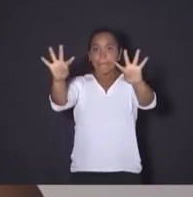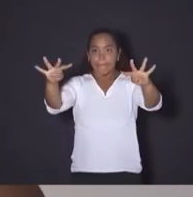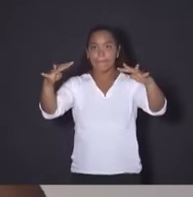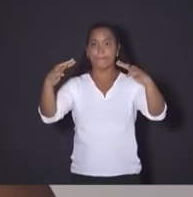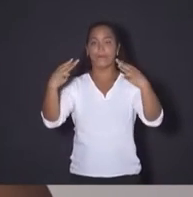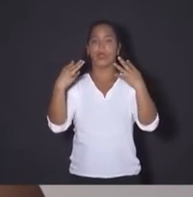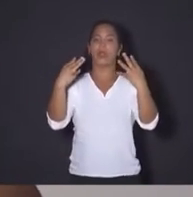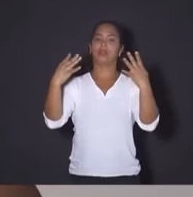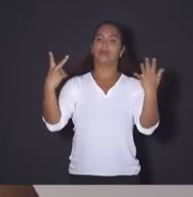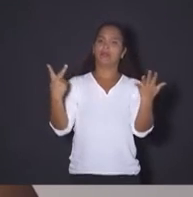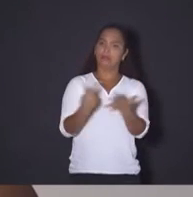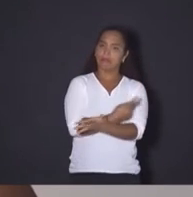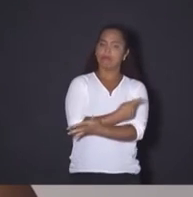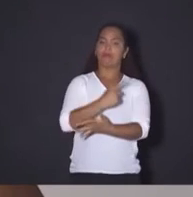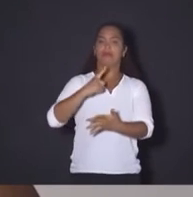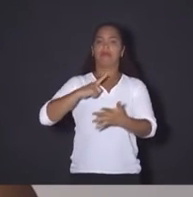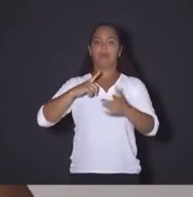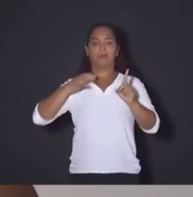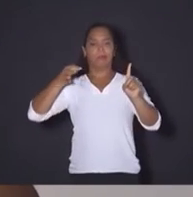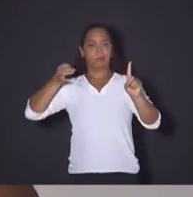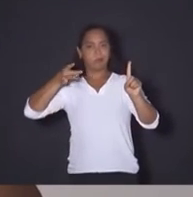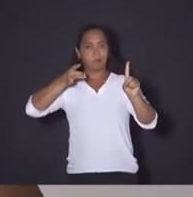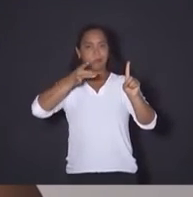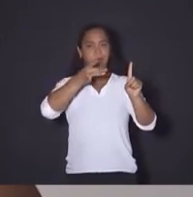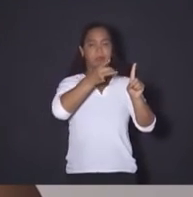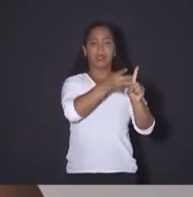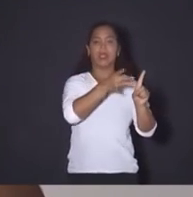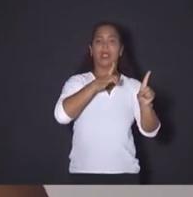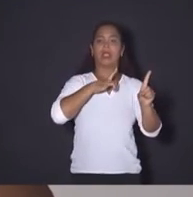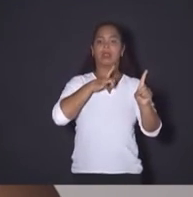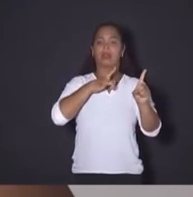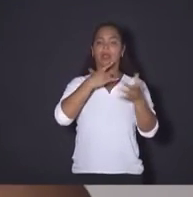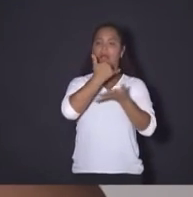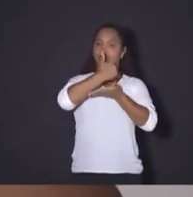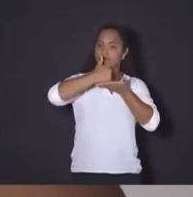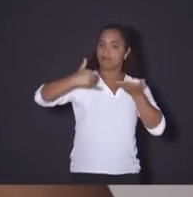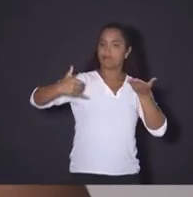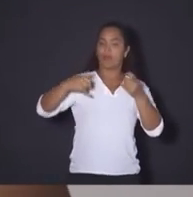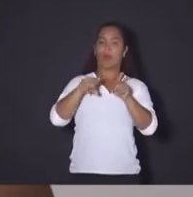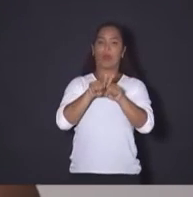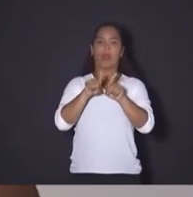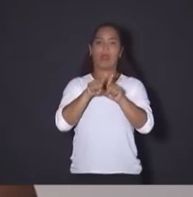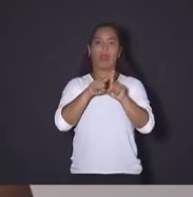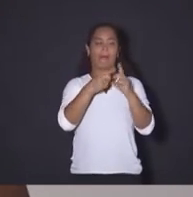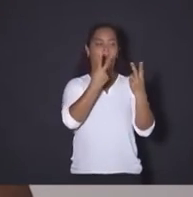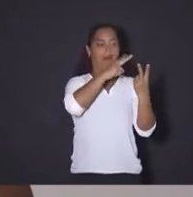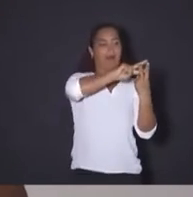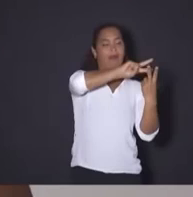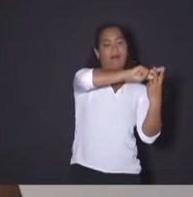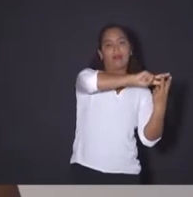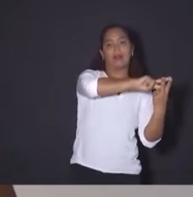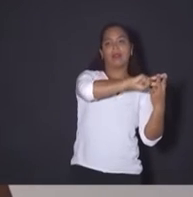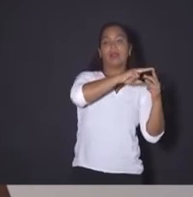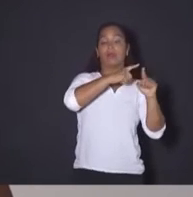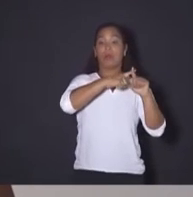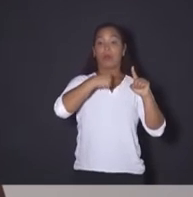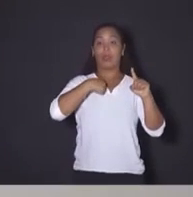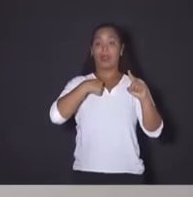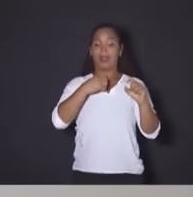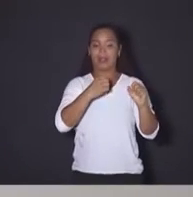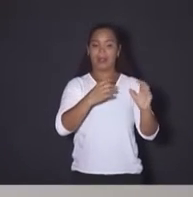da guerra às drogas e do super em casa lamento porque isso tem impacto direto em nossas vidas